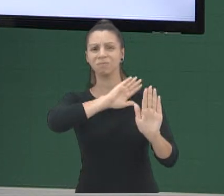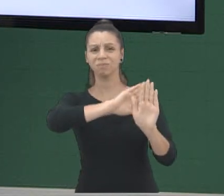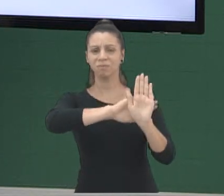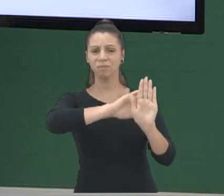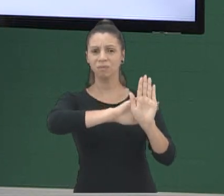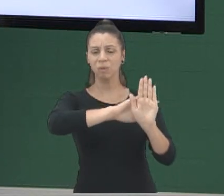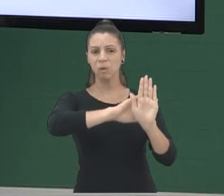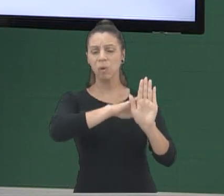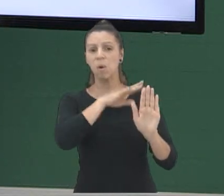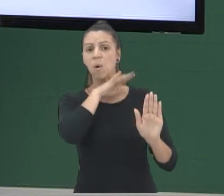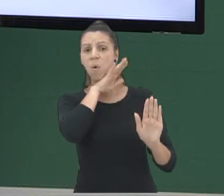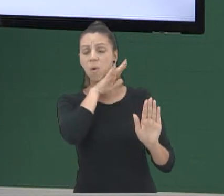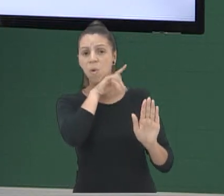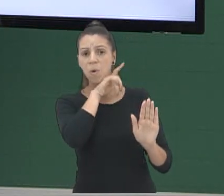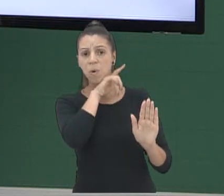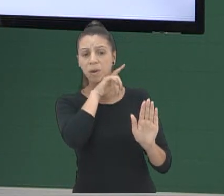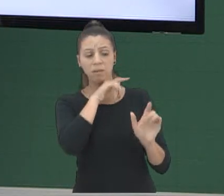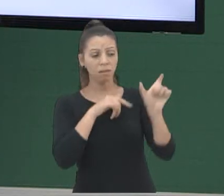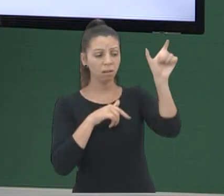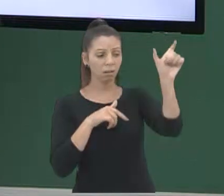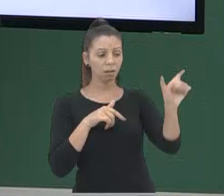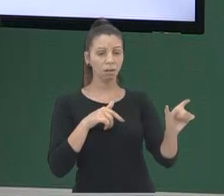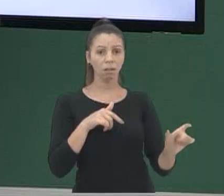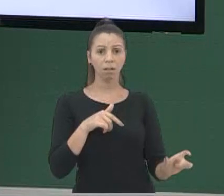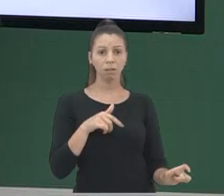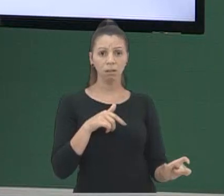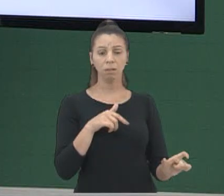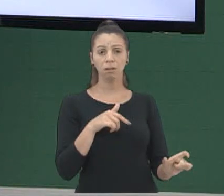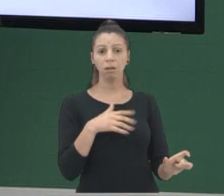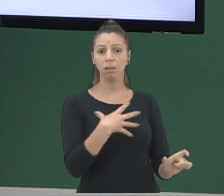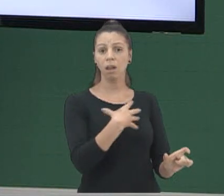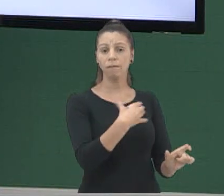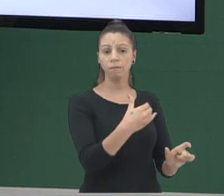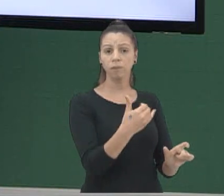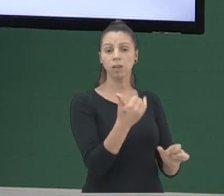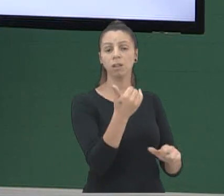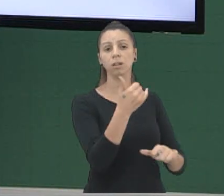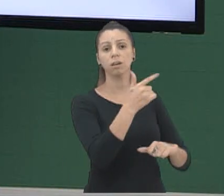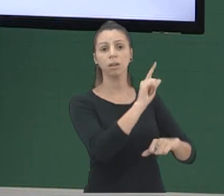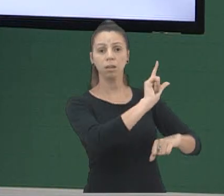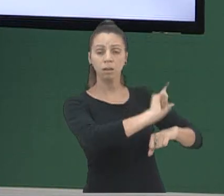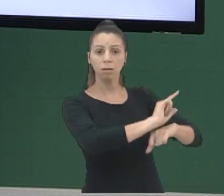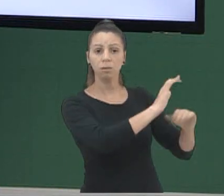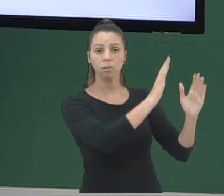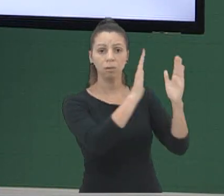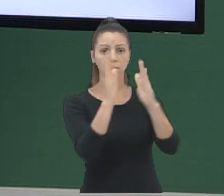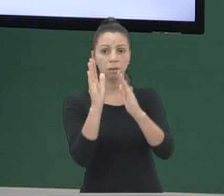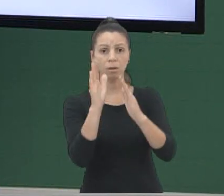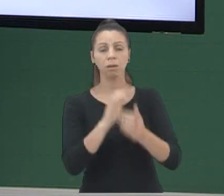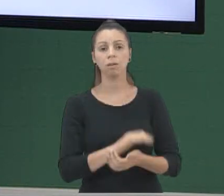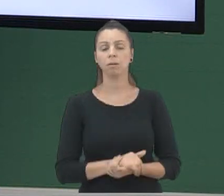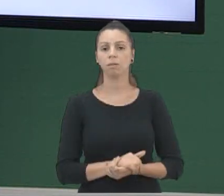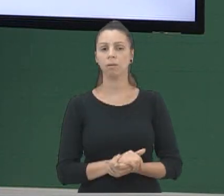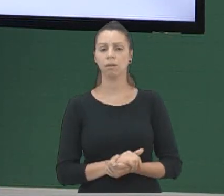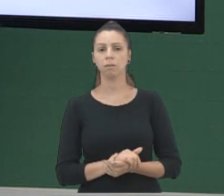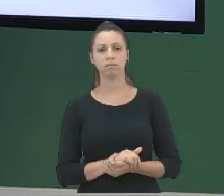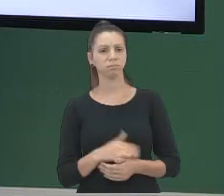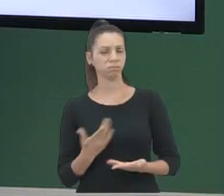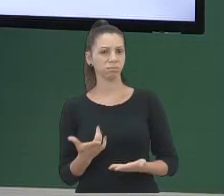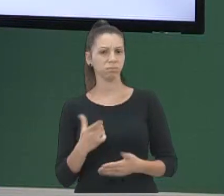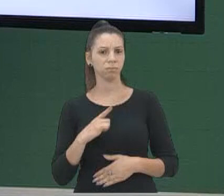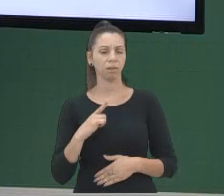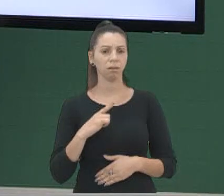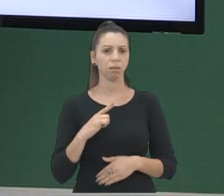da personagem, da filha do dono da livraria. Então, focando muito para esse lado, será que não tem